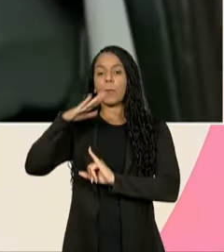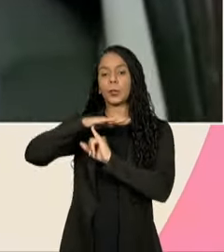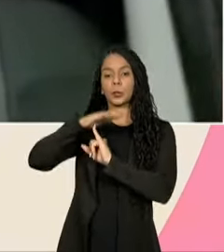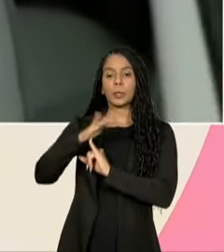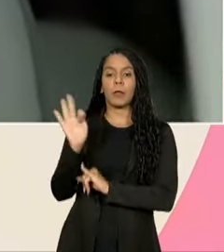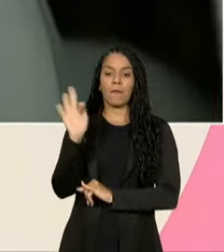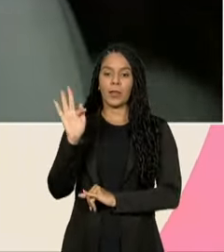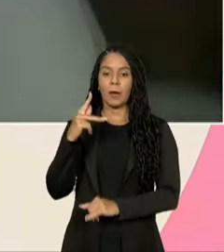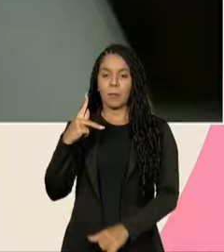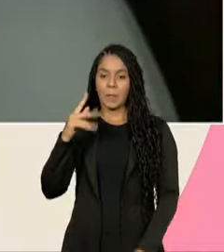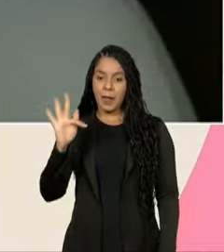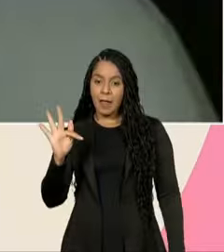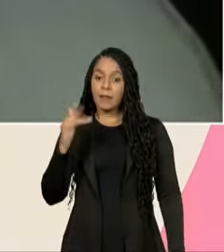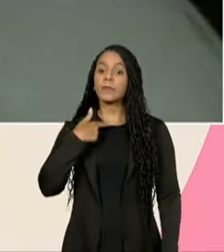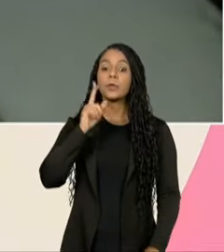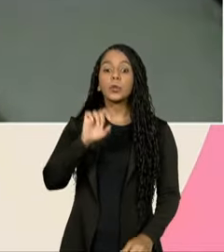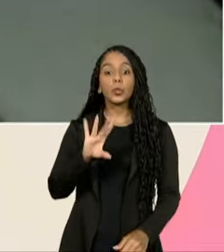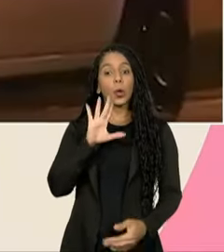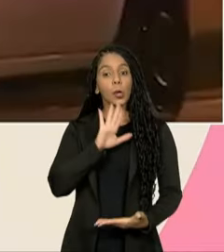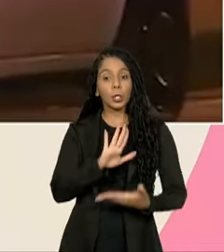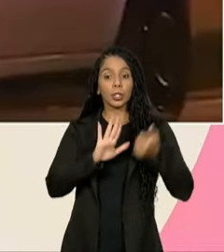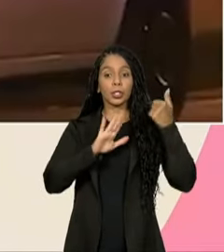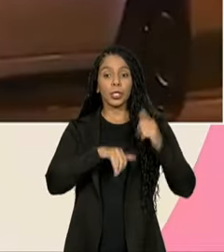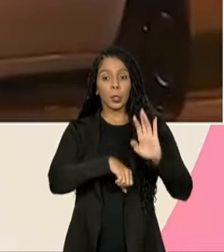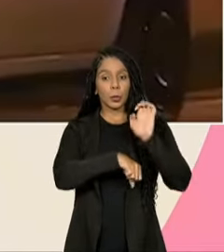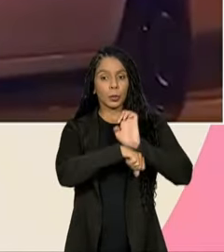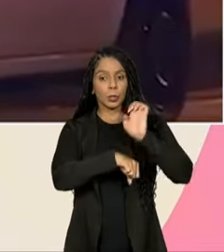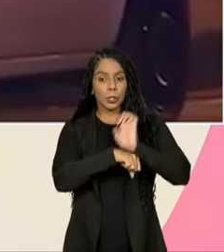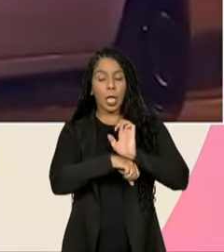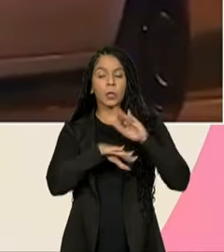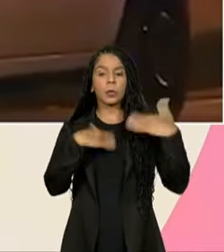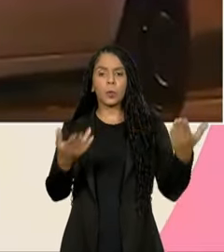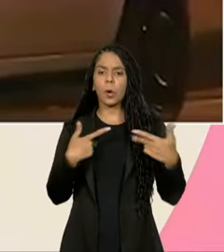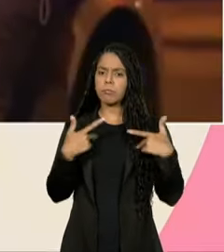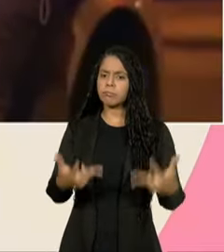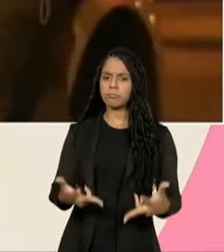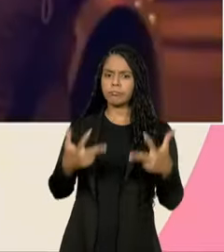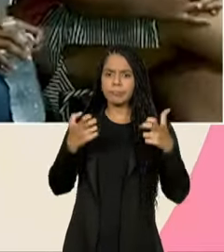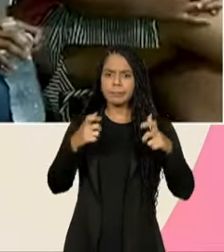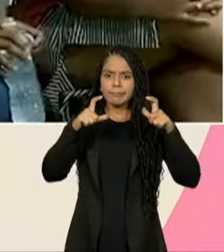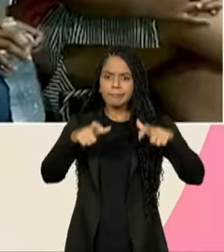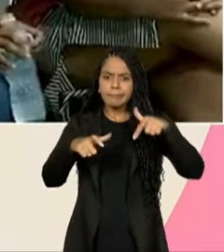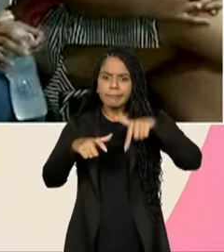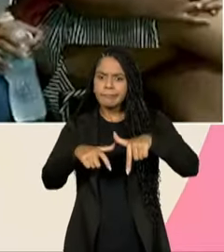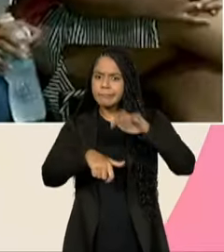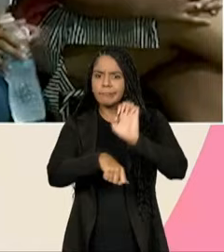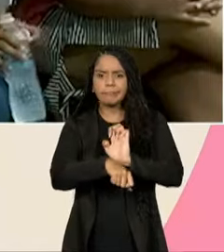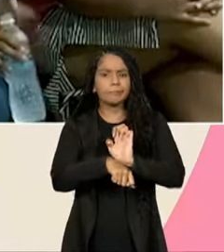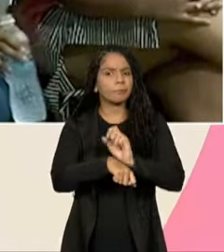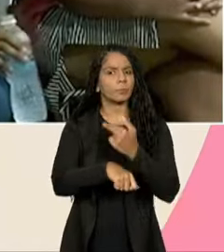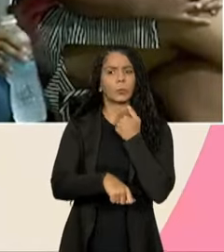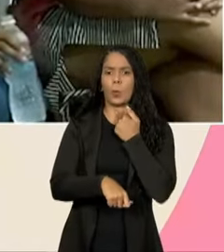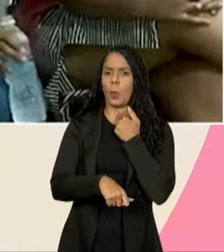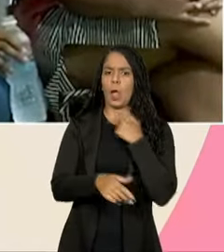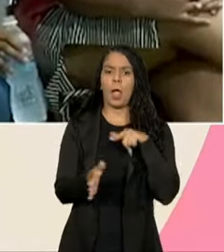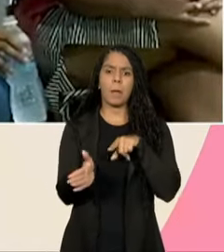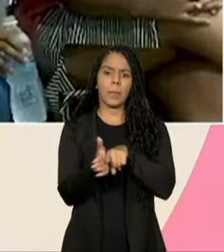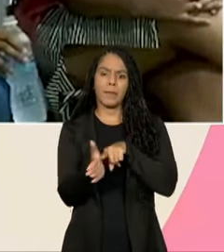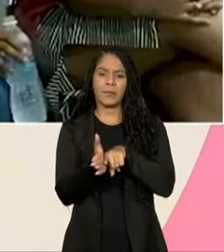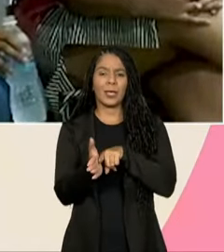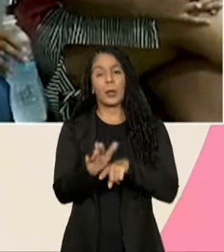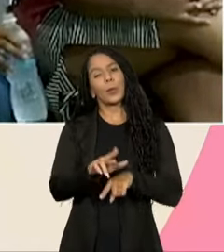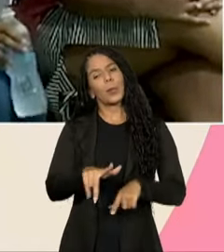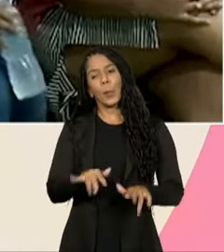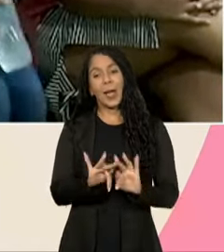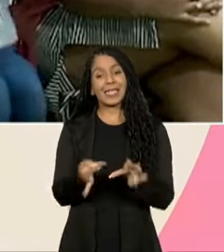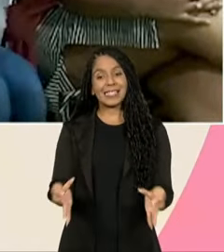estadual... Quando se concebe que naquele lugar não tem a menor condição de ter uma investigação. Sim. Isso não é simples você